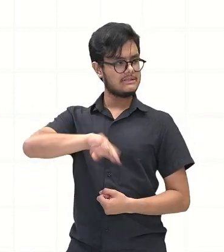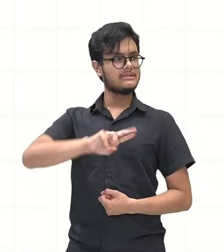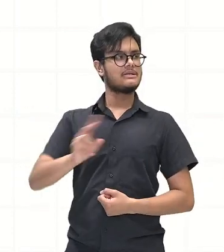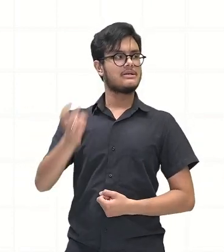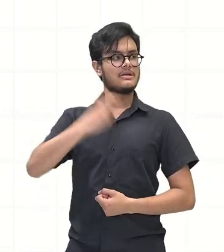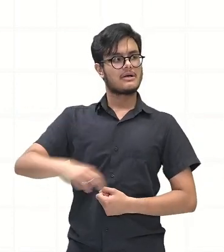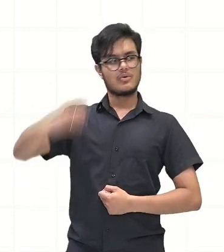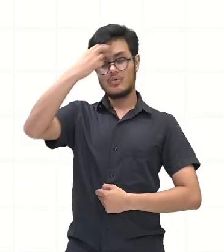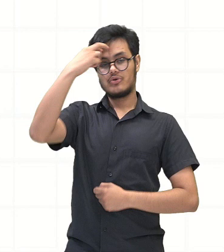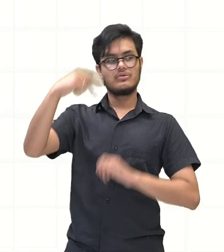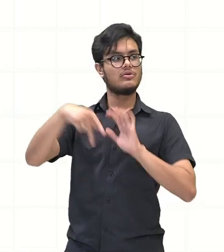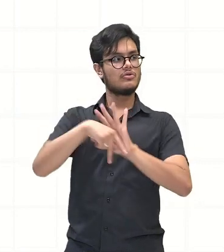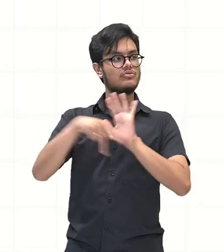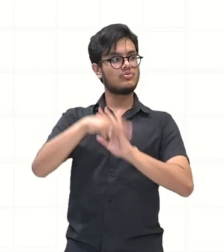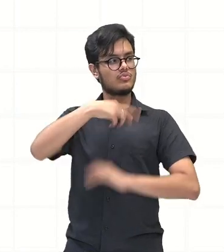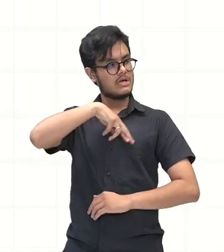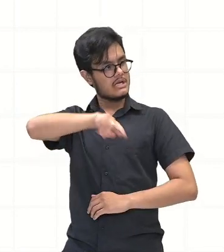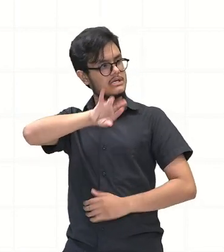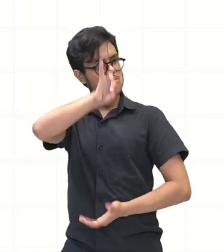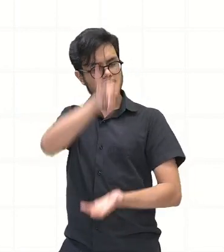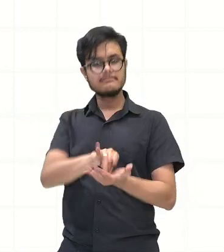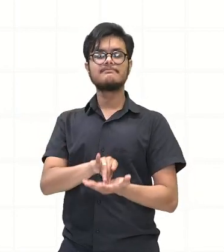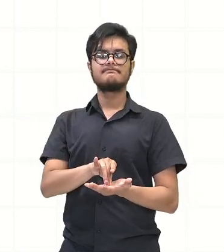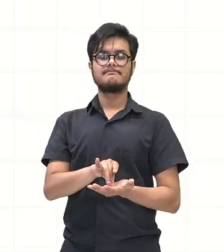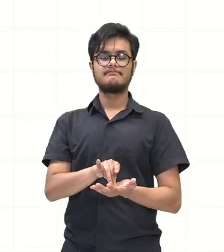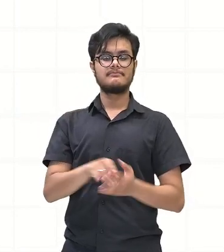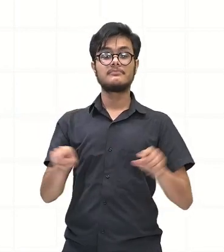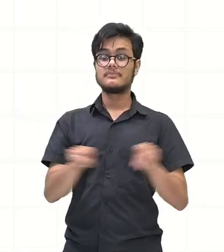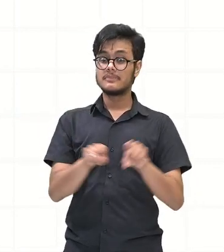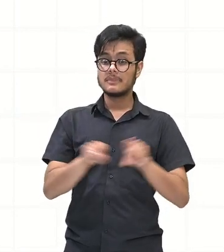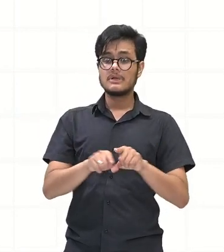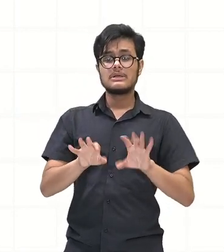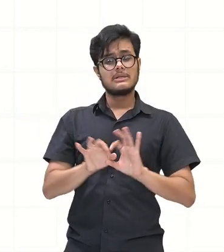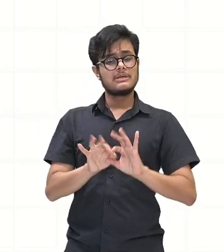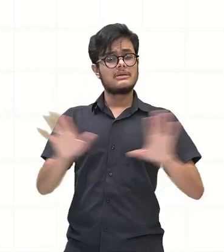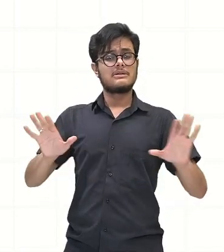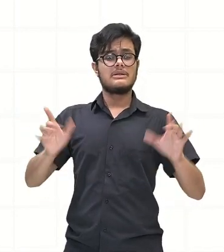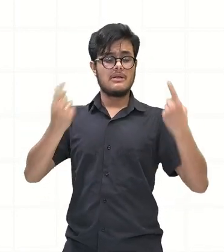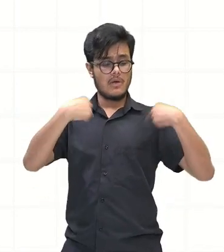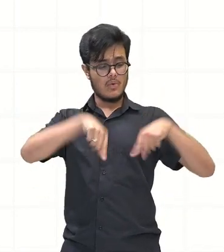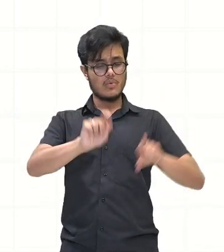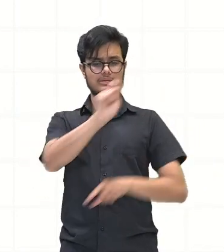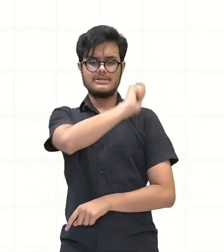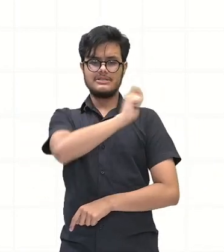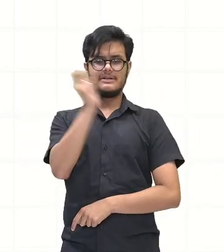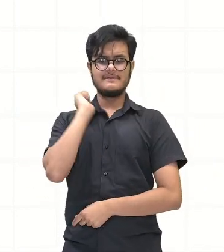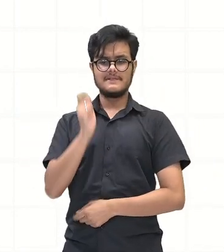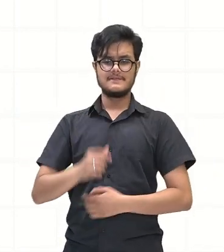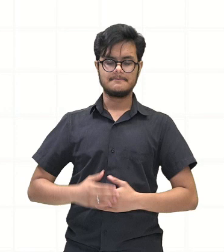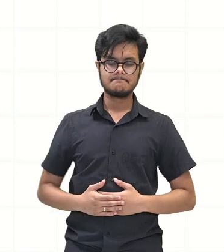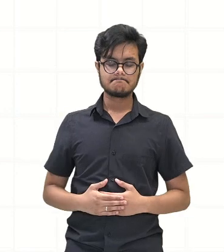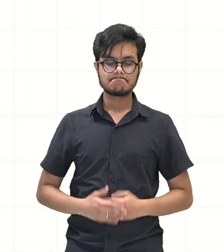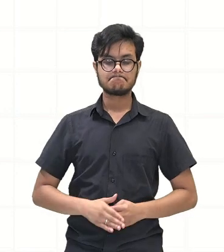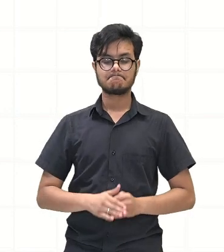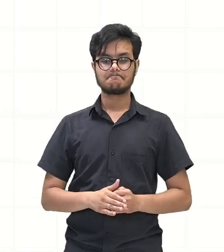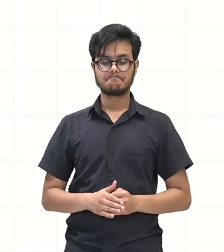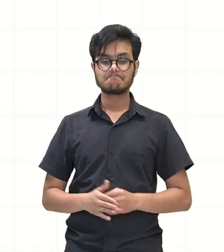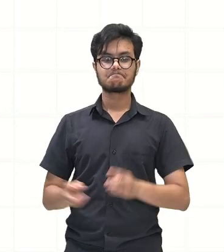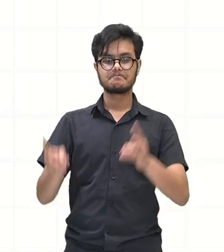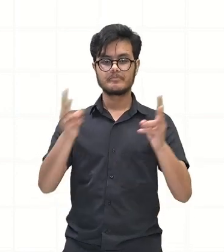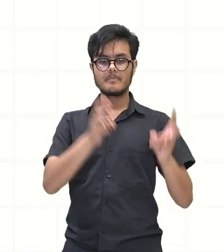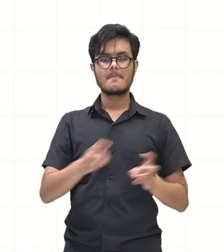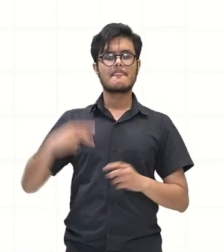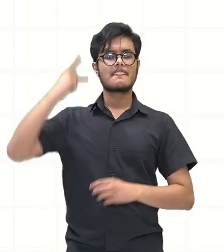aquele tipo de religião, para poder também estar livre da escravização. Vamos observar agora a